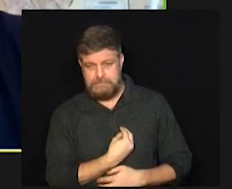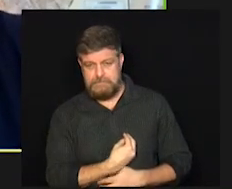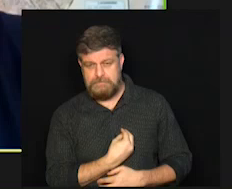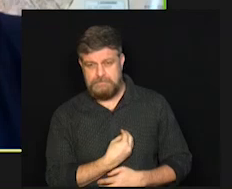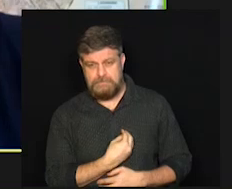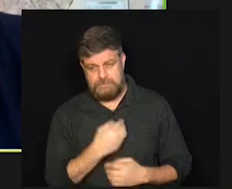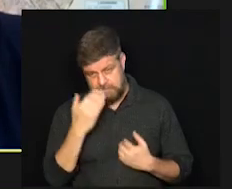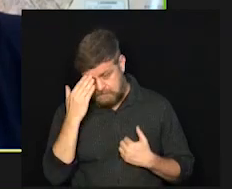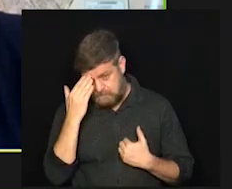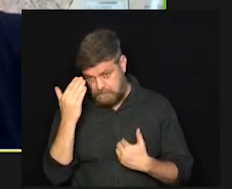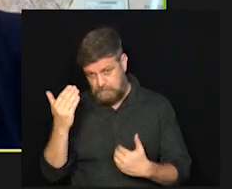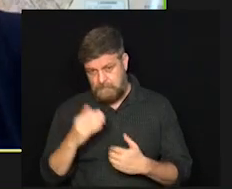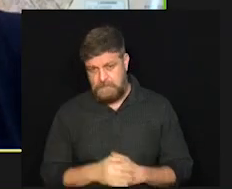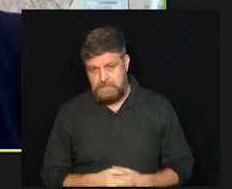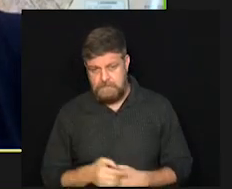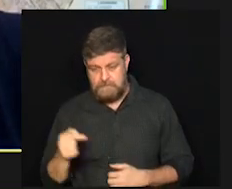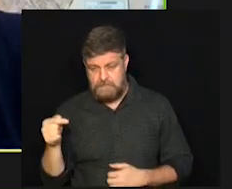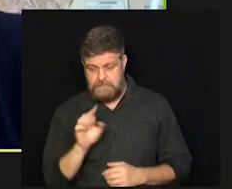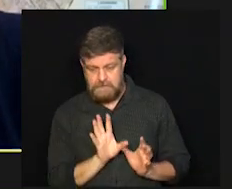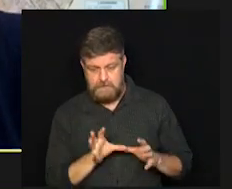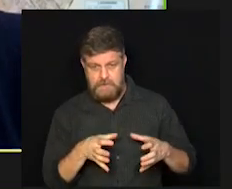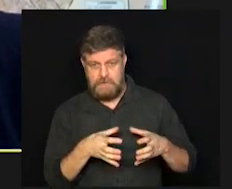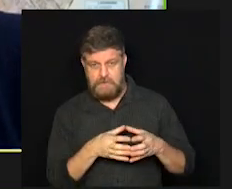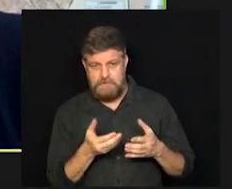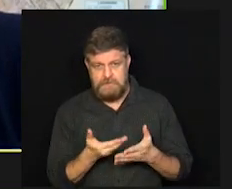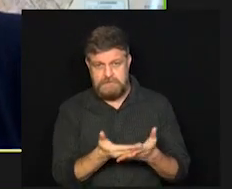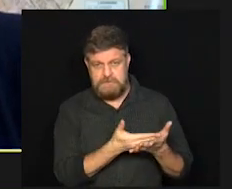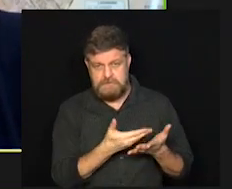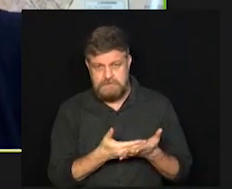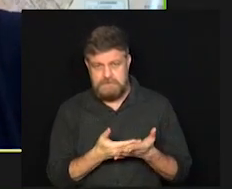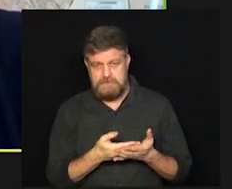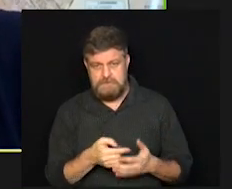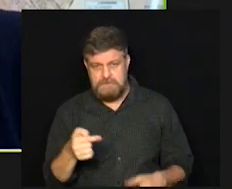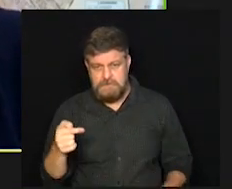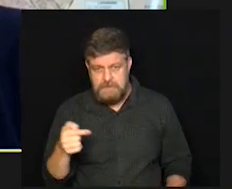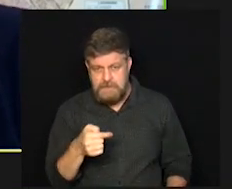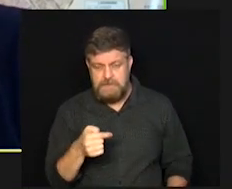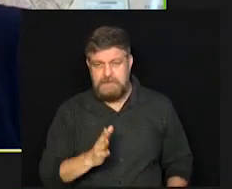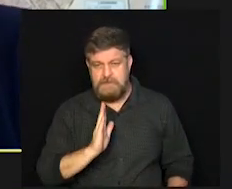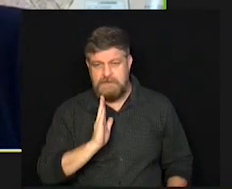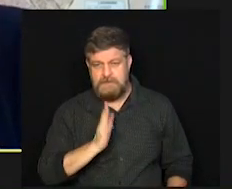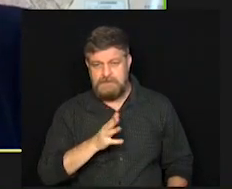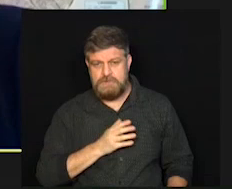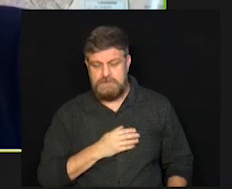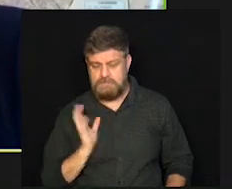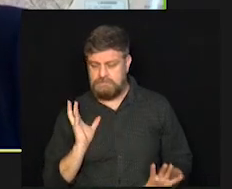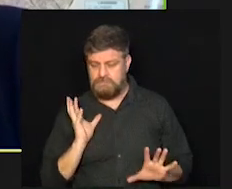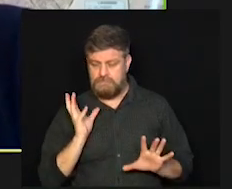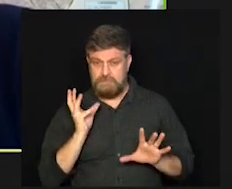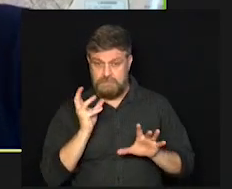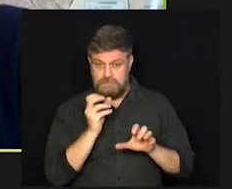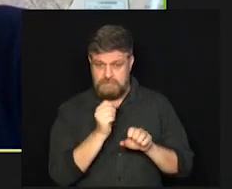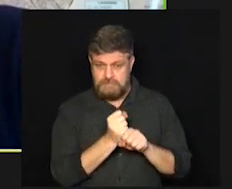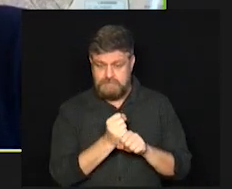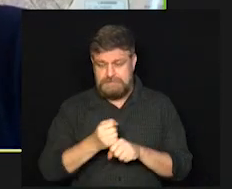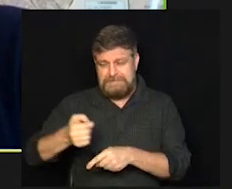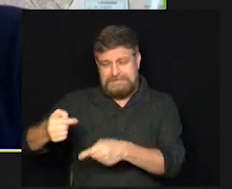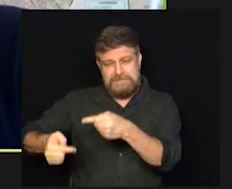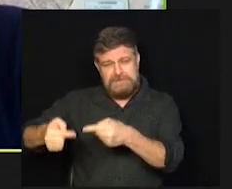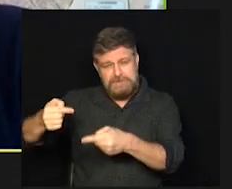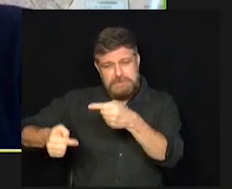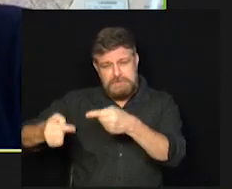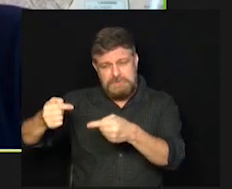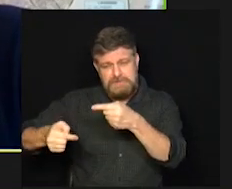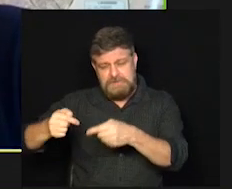e dizer que essa comissão ela já acumulou um conjunto de discussões assim das